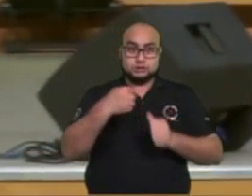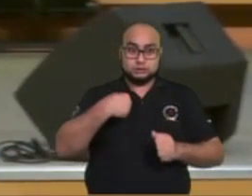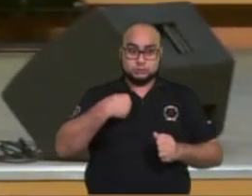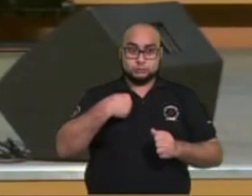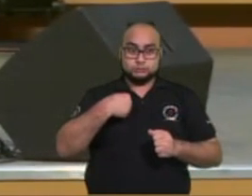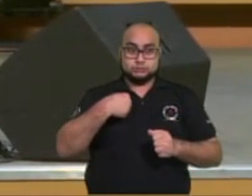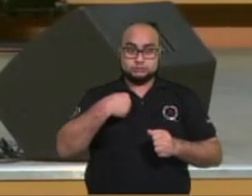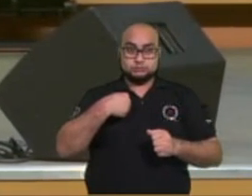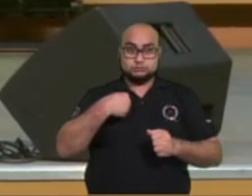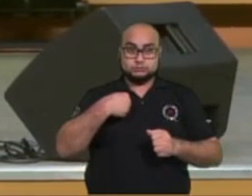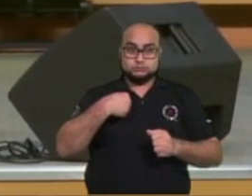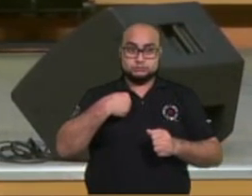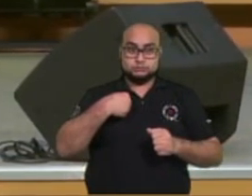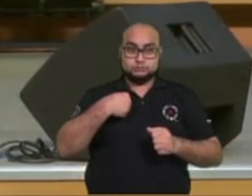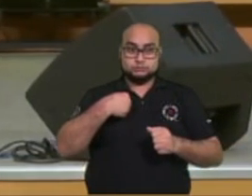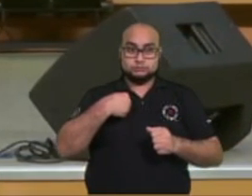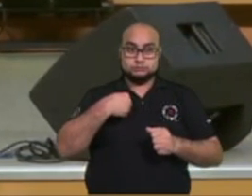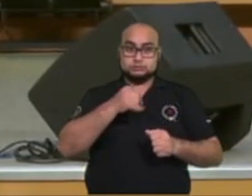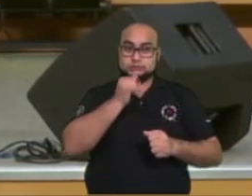do lado contrário